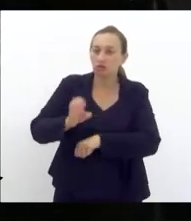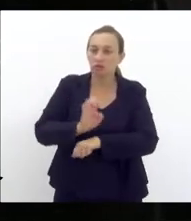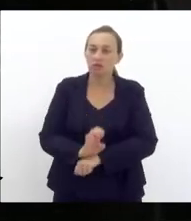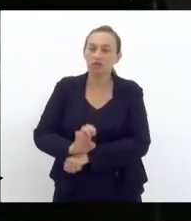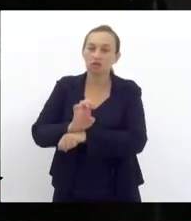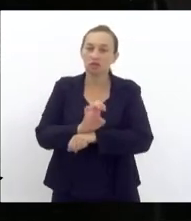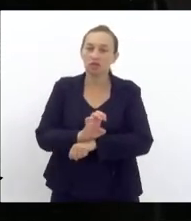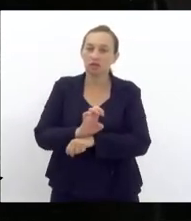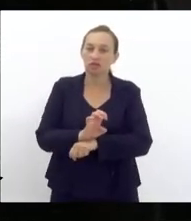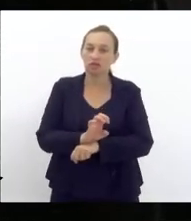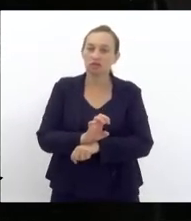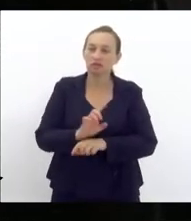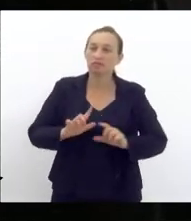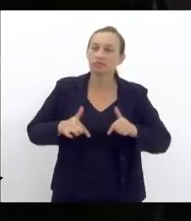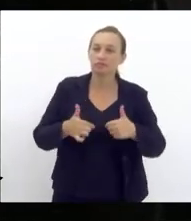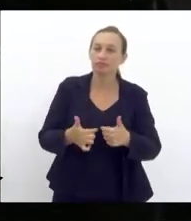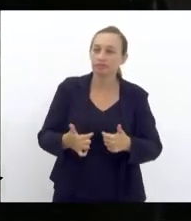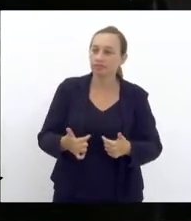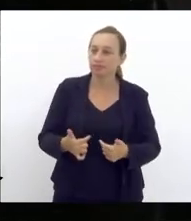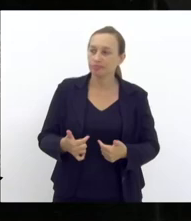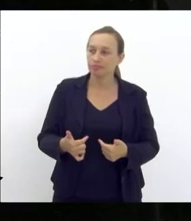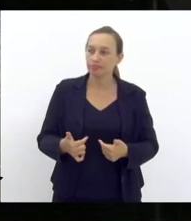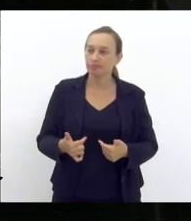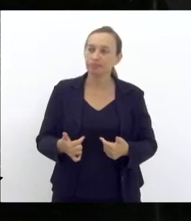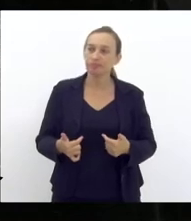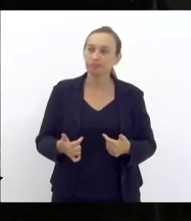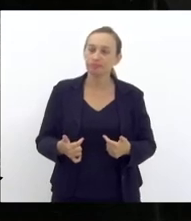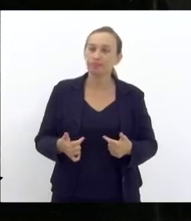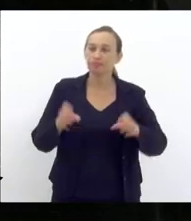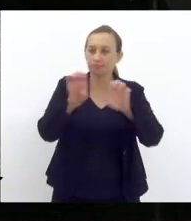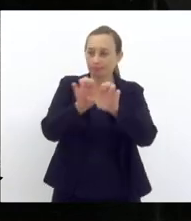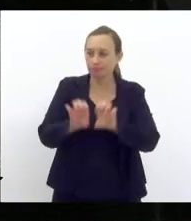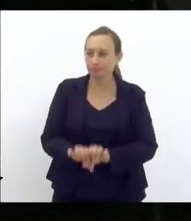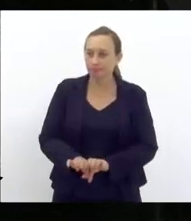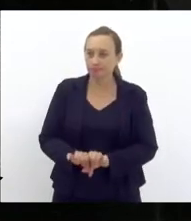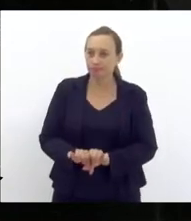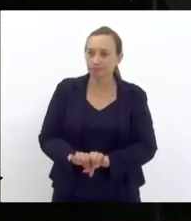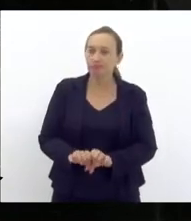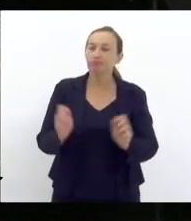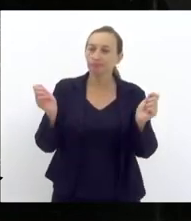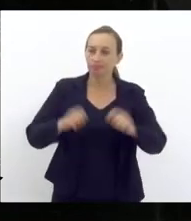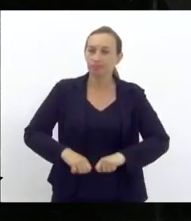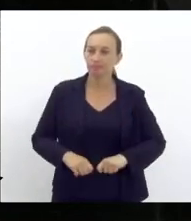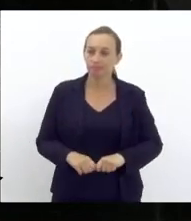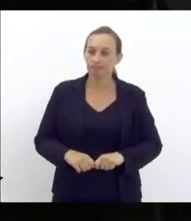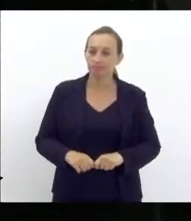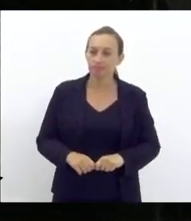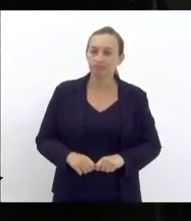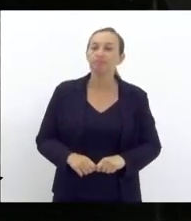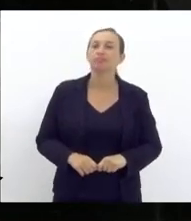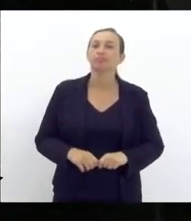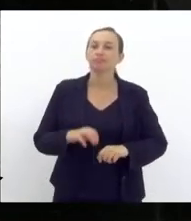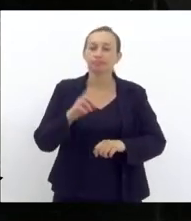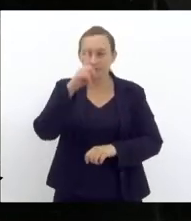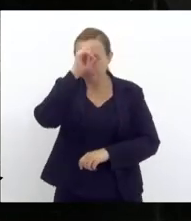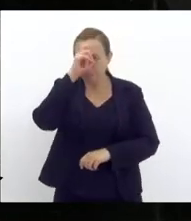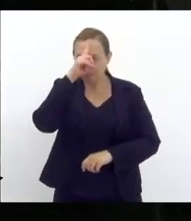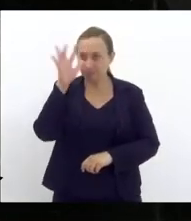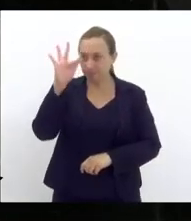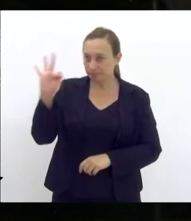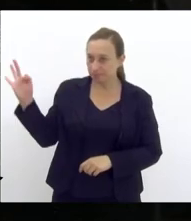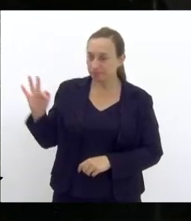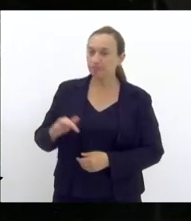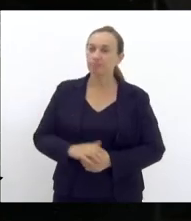promoverem as ações para reconstruir a estrutura de capacidade de atendimentos aos hospitais federais então